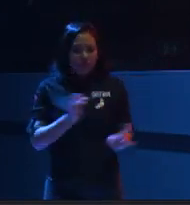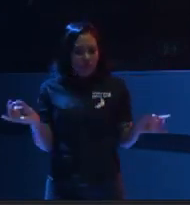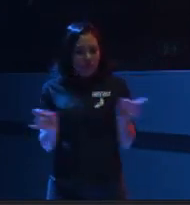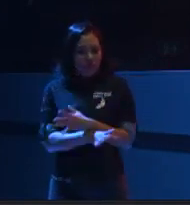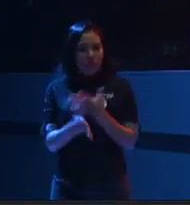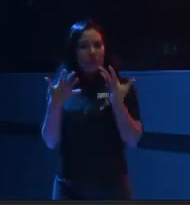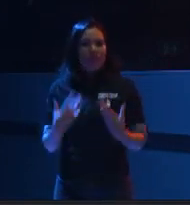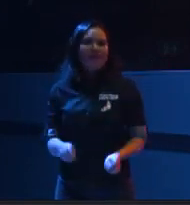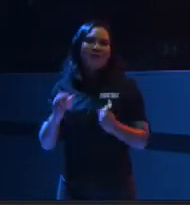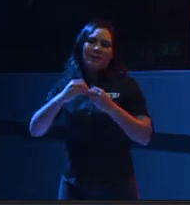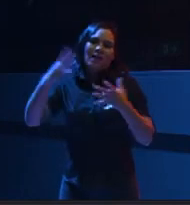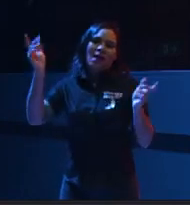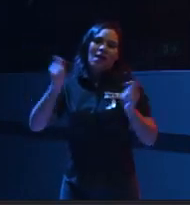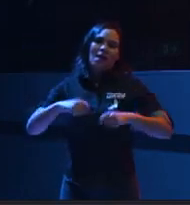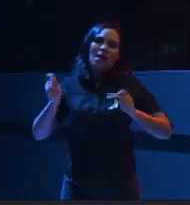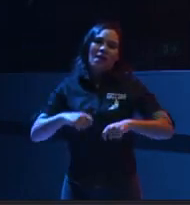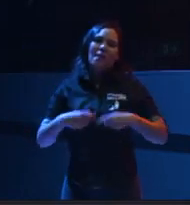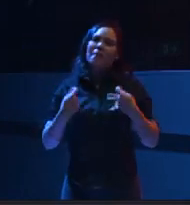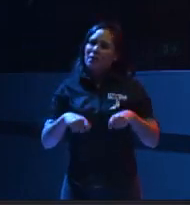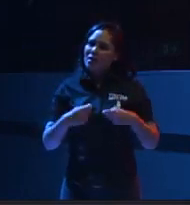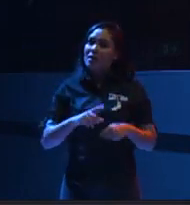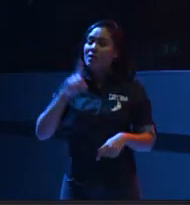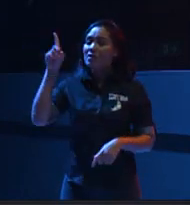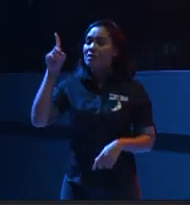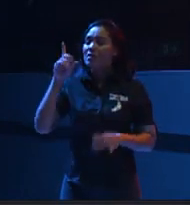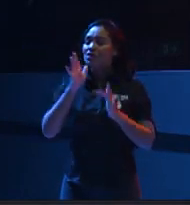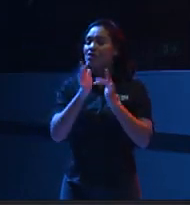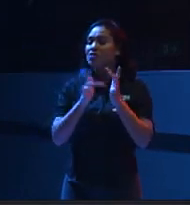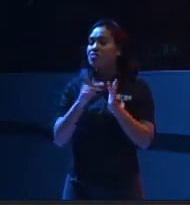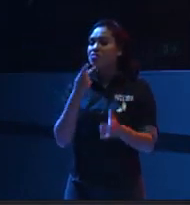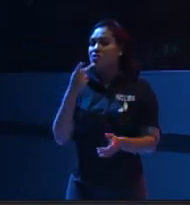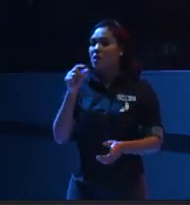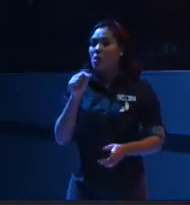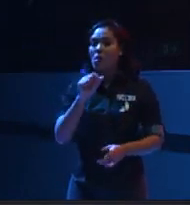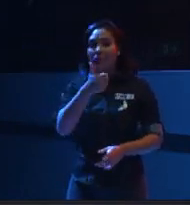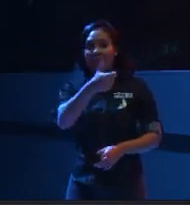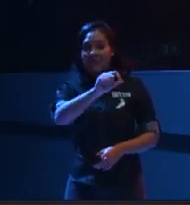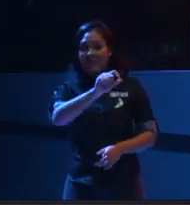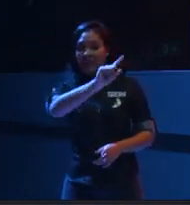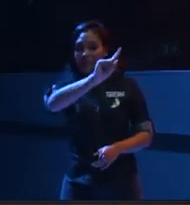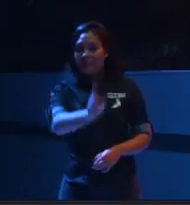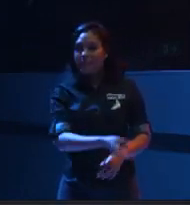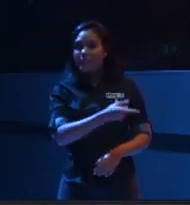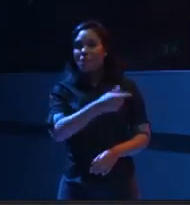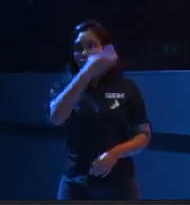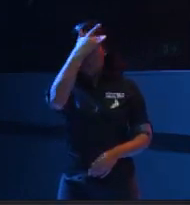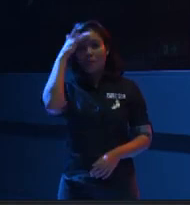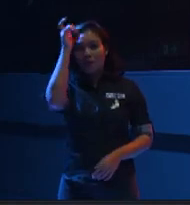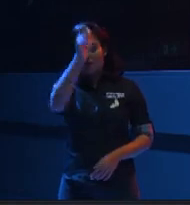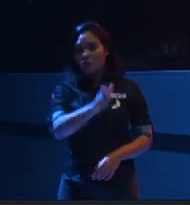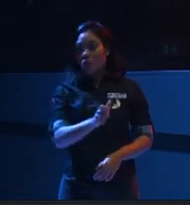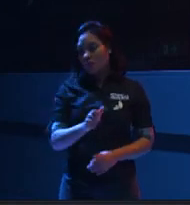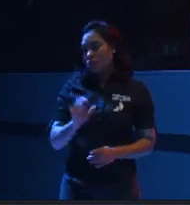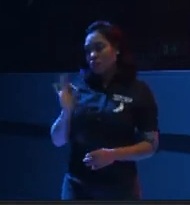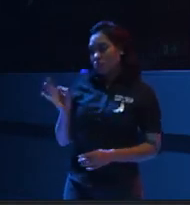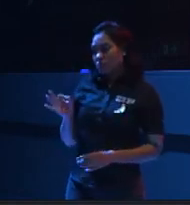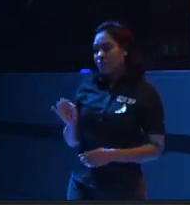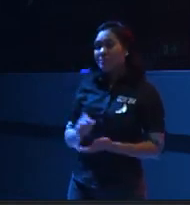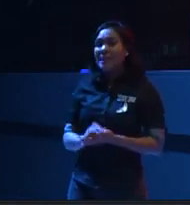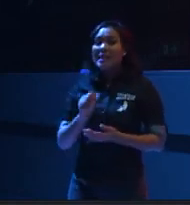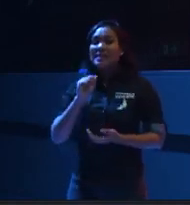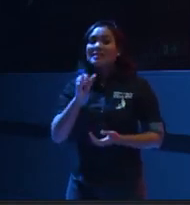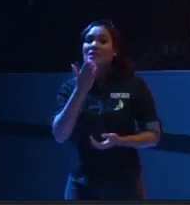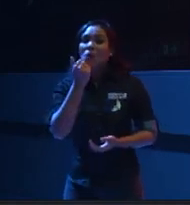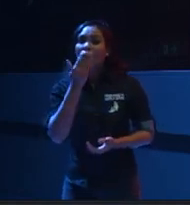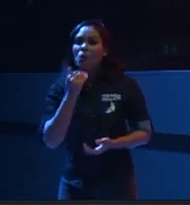e Jesus disse assim olha tem 10 mil pessoas né se eu botar comida aqui na frente vai ser uma correria todo